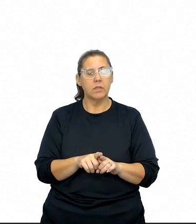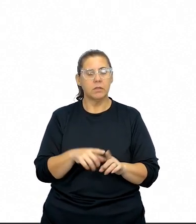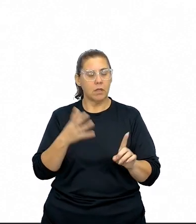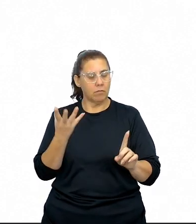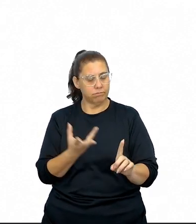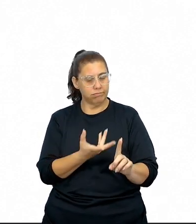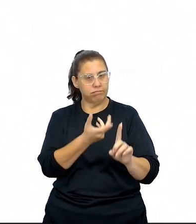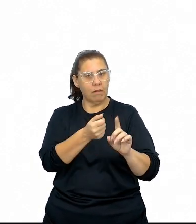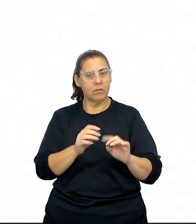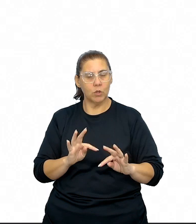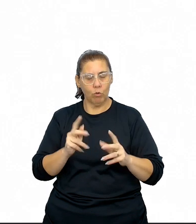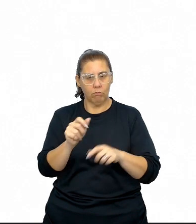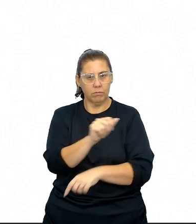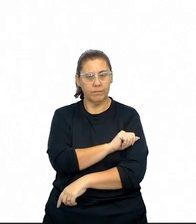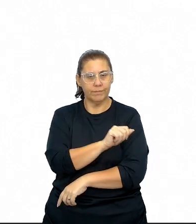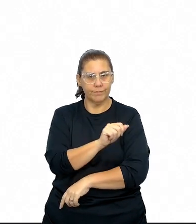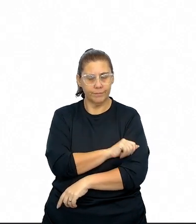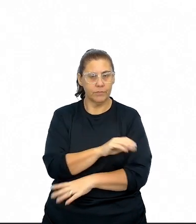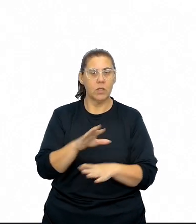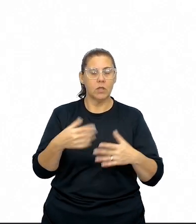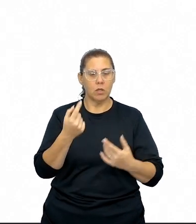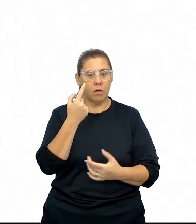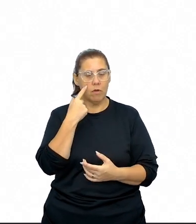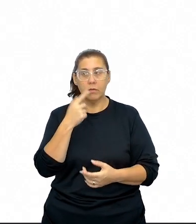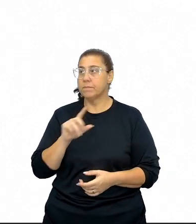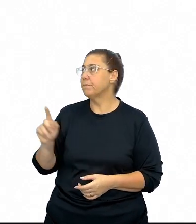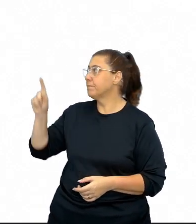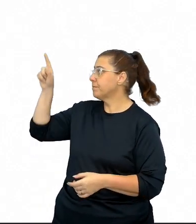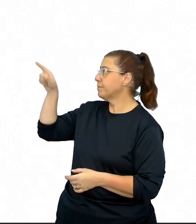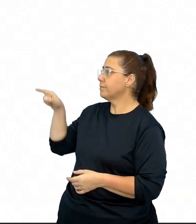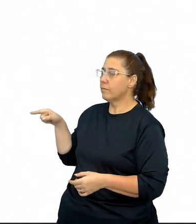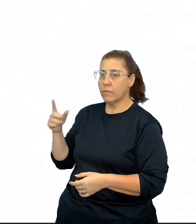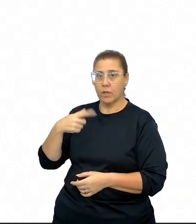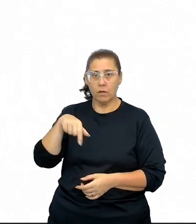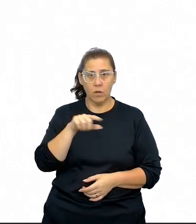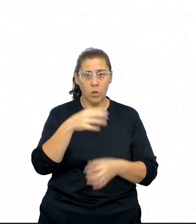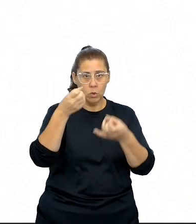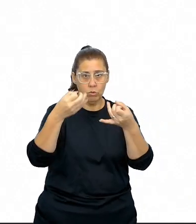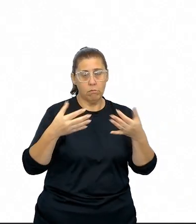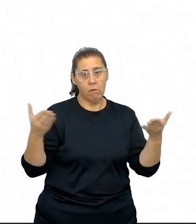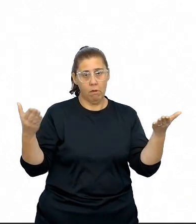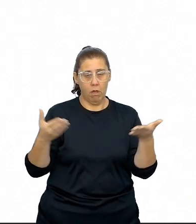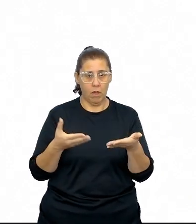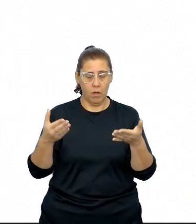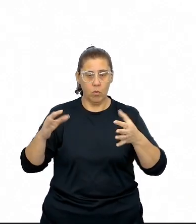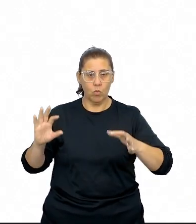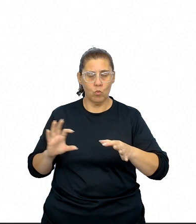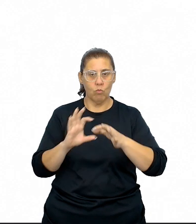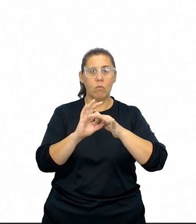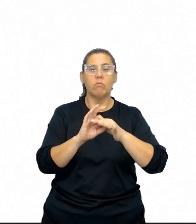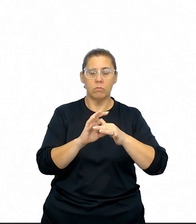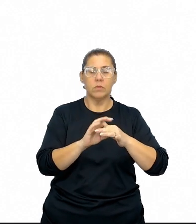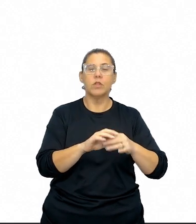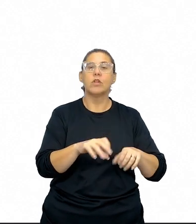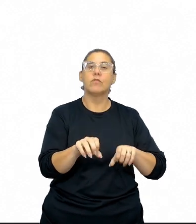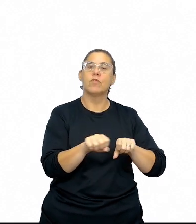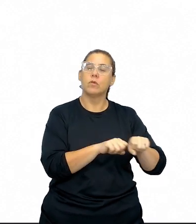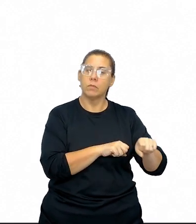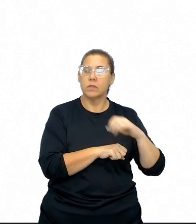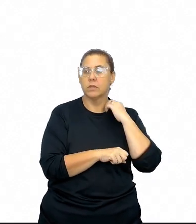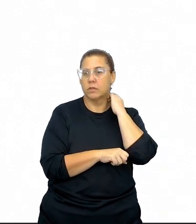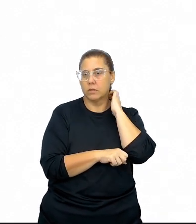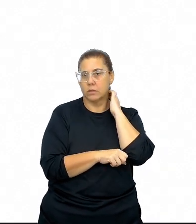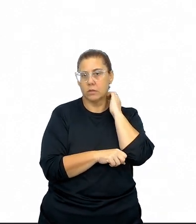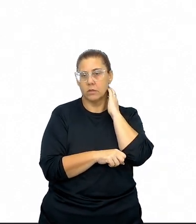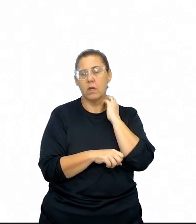estudantes. Então, vejam, né, que as imagens que nós selecionamos para ilustrar o nosso eixo formativo, elas são